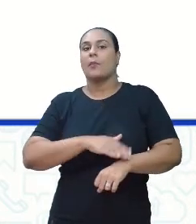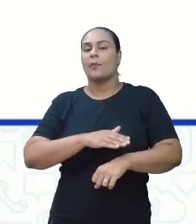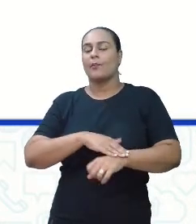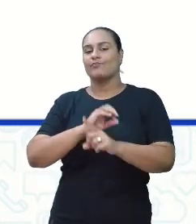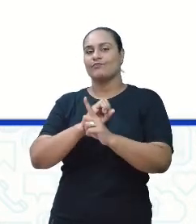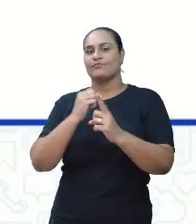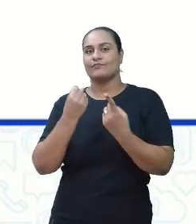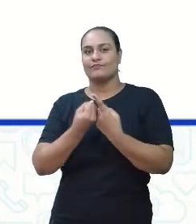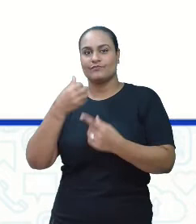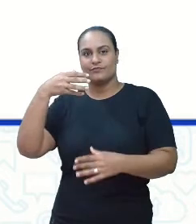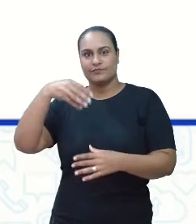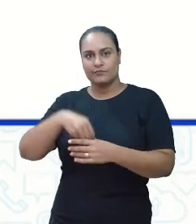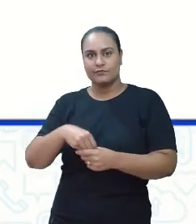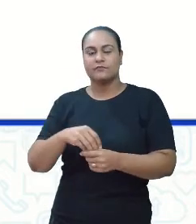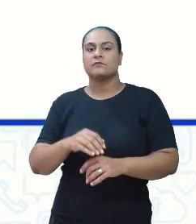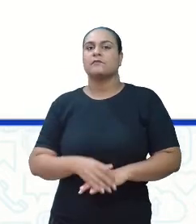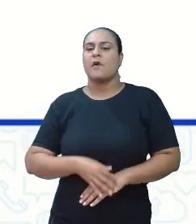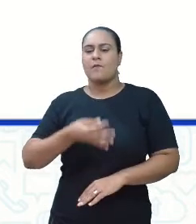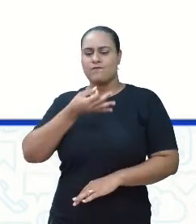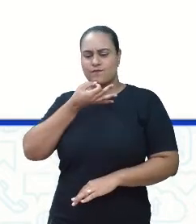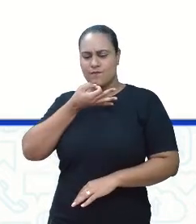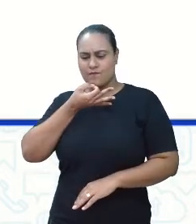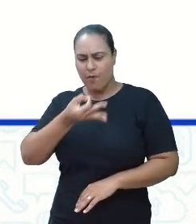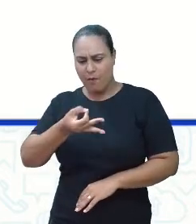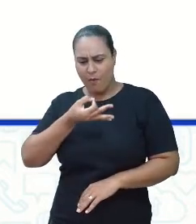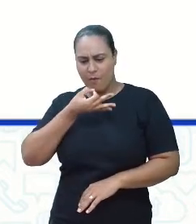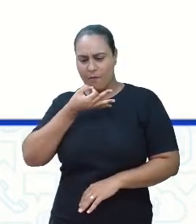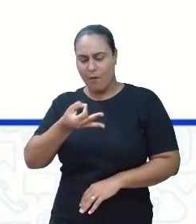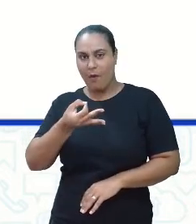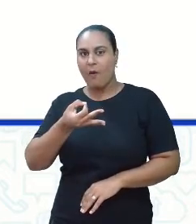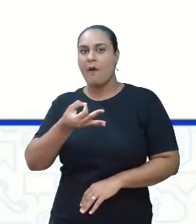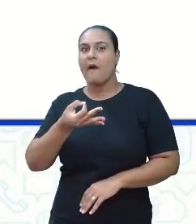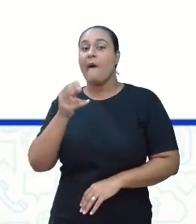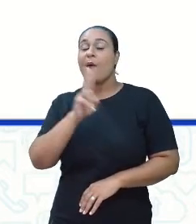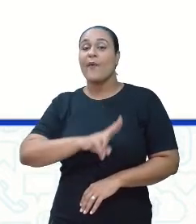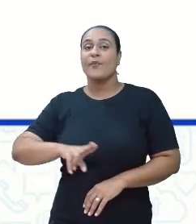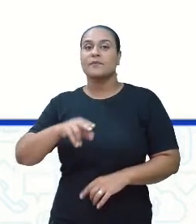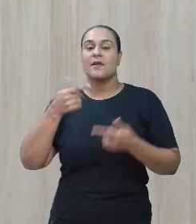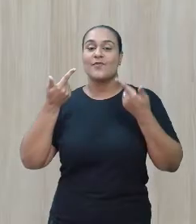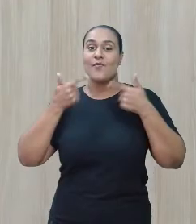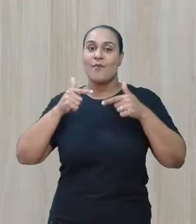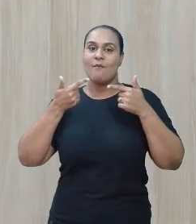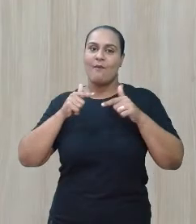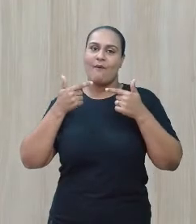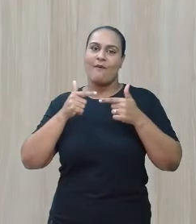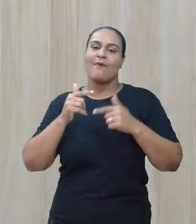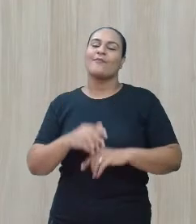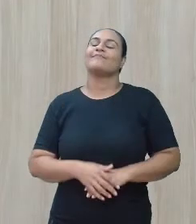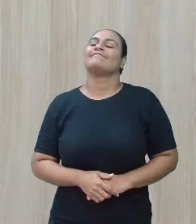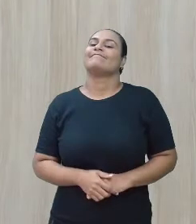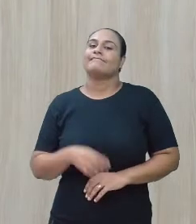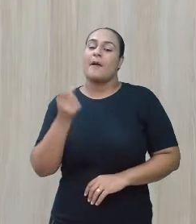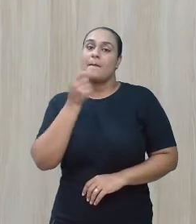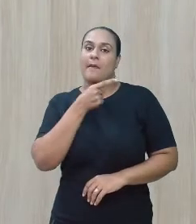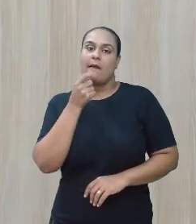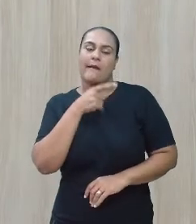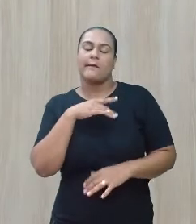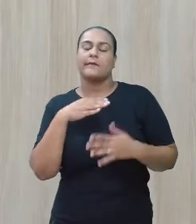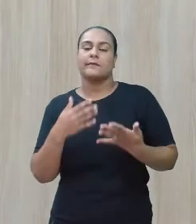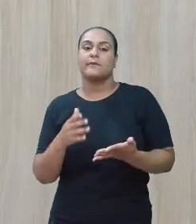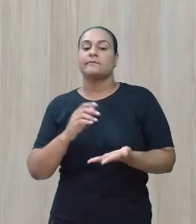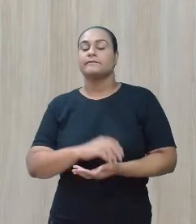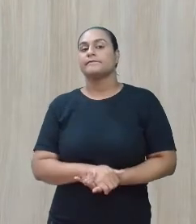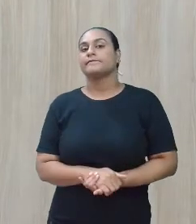social. Ela faz uma crítica por meio do humor. Então, a charge é um gênero, não é, muito